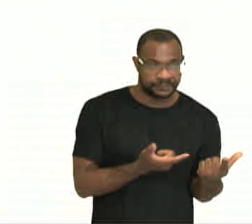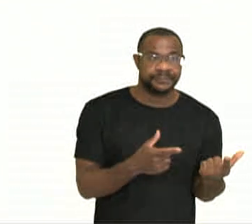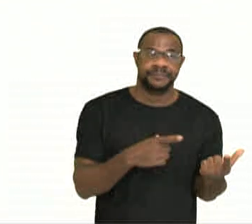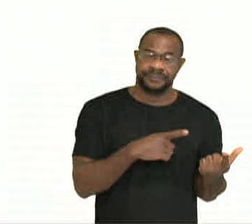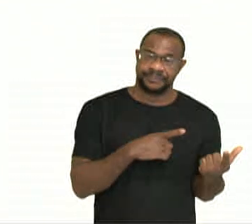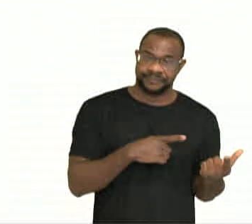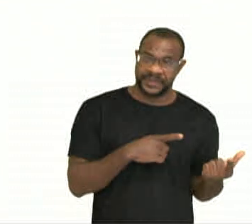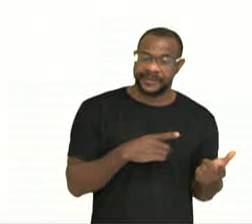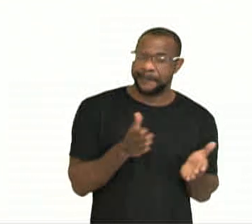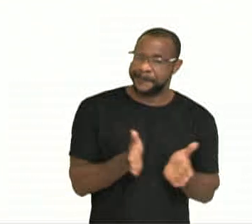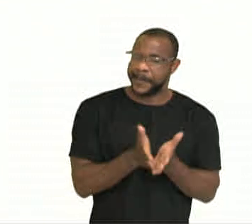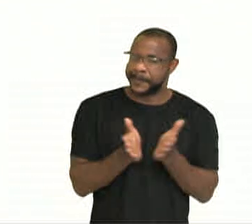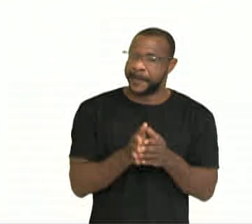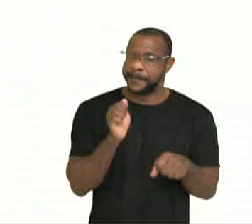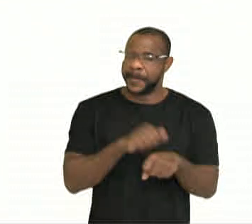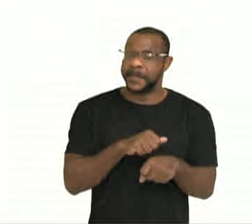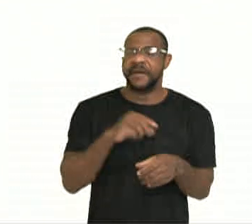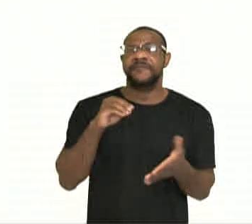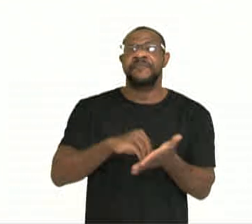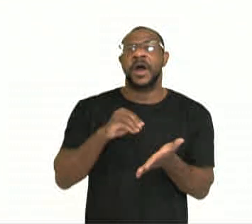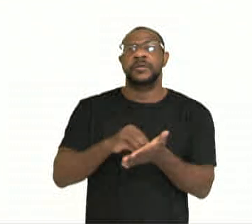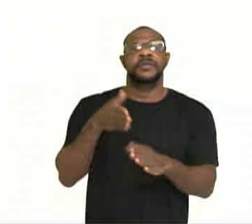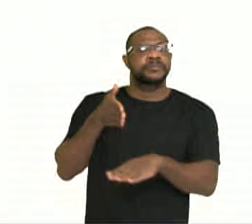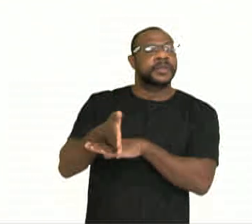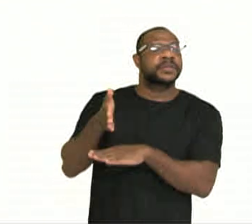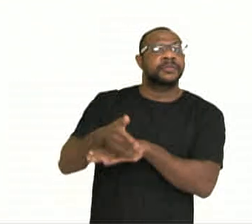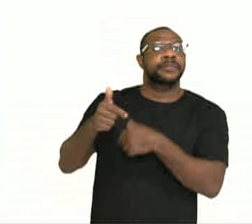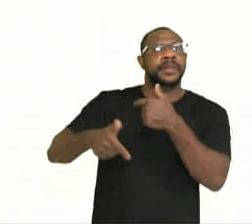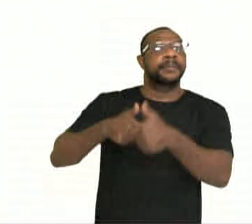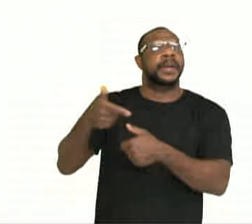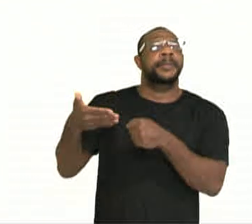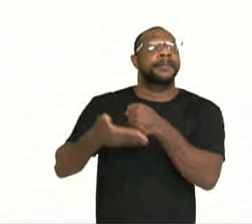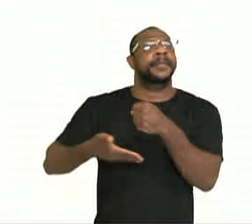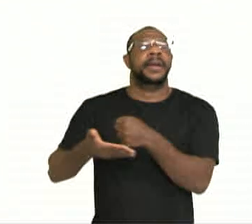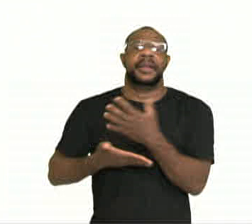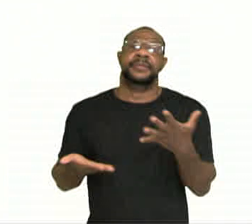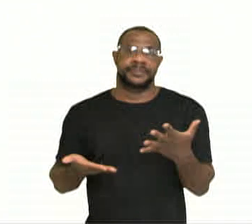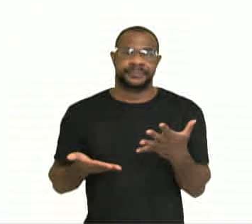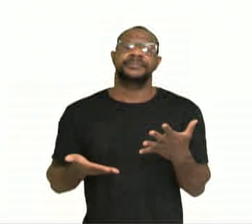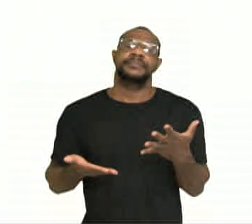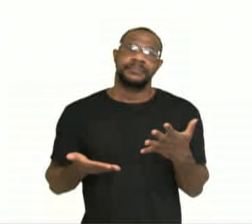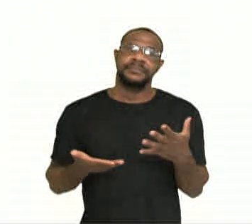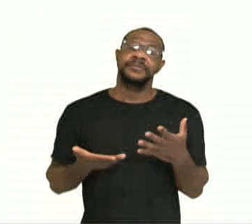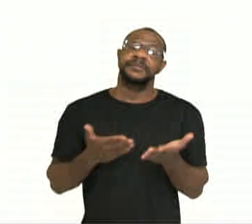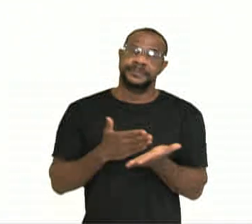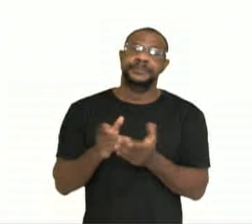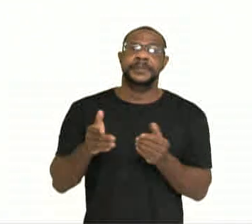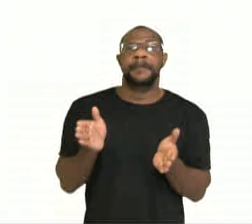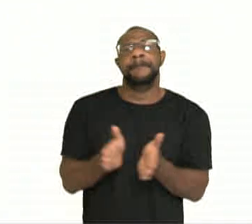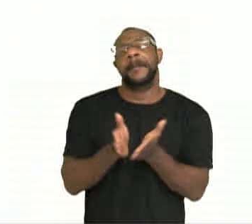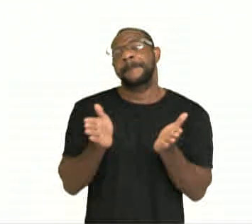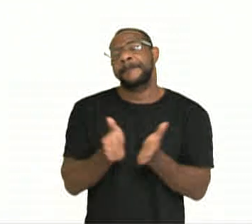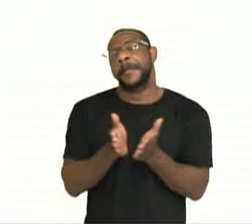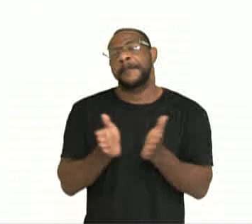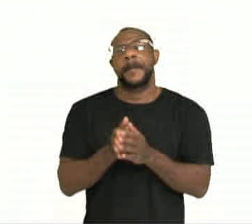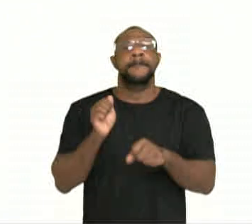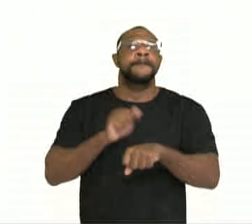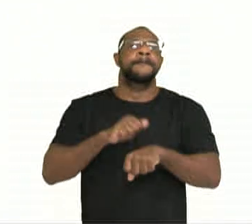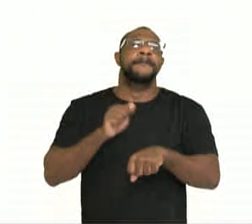a miséria ou a falta de acesso aos serviços e tudo isso vai desencadear a pobreza. Então, uma coisa